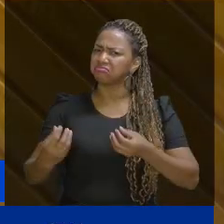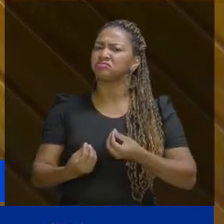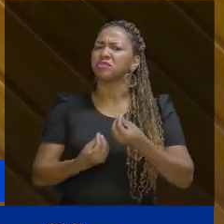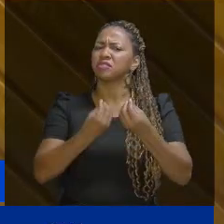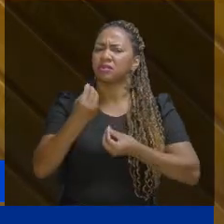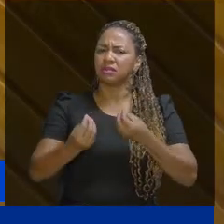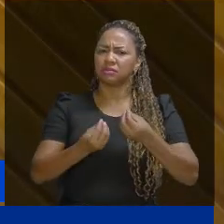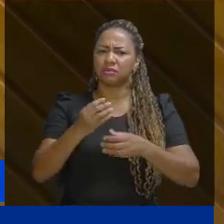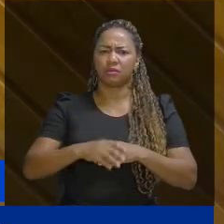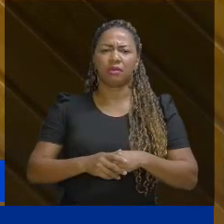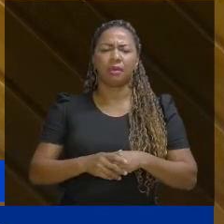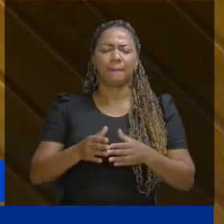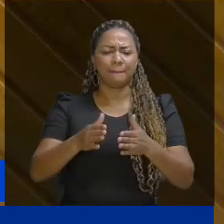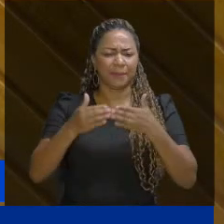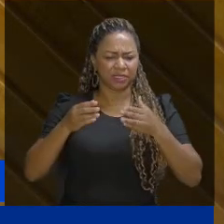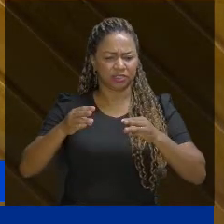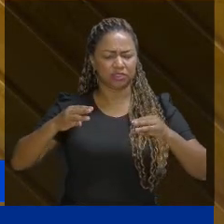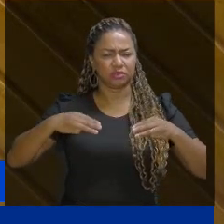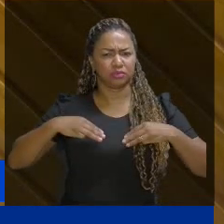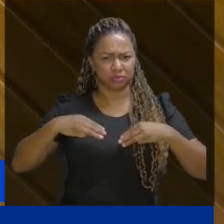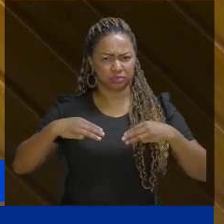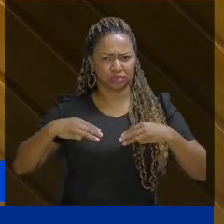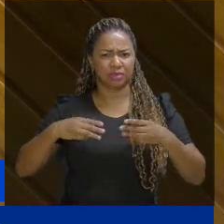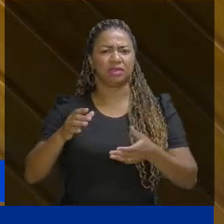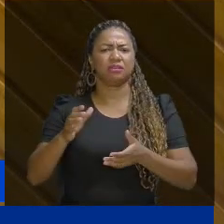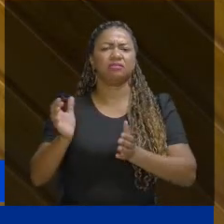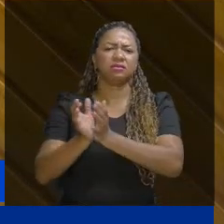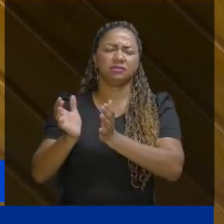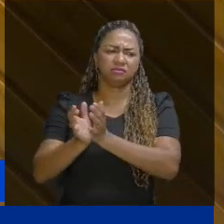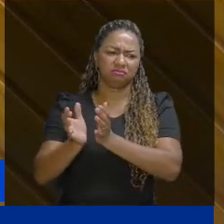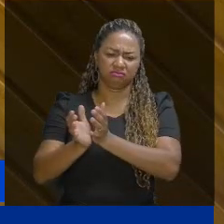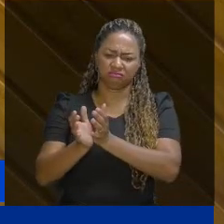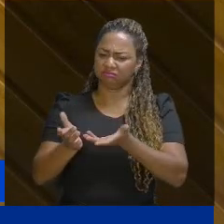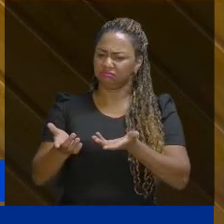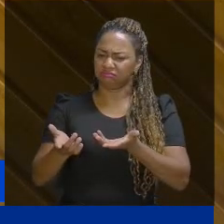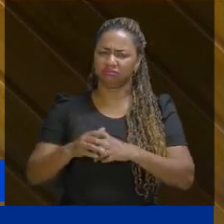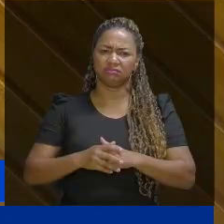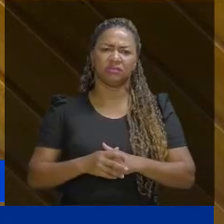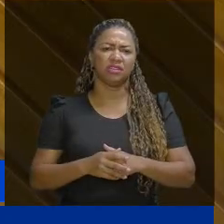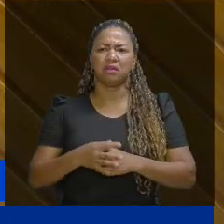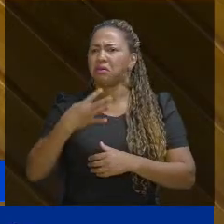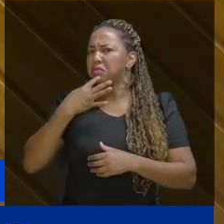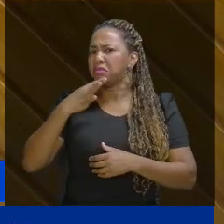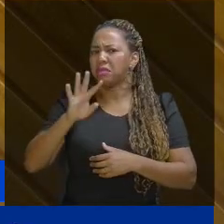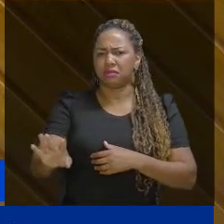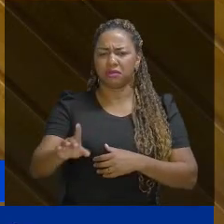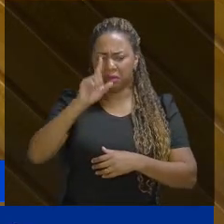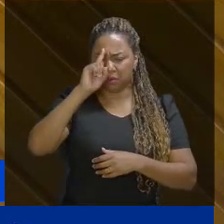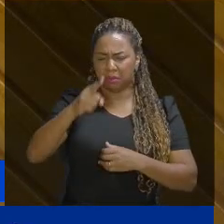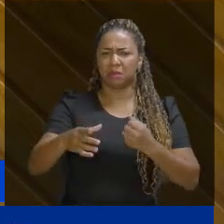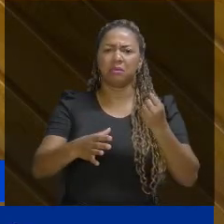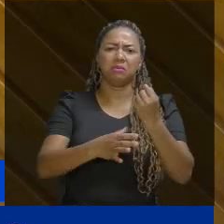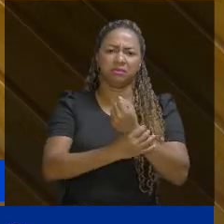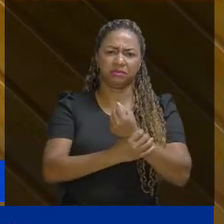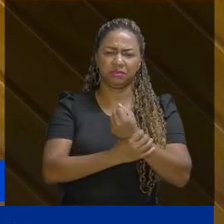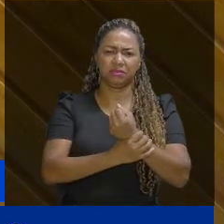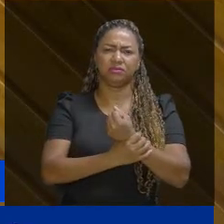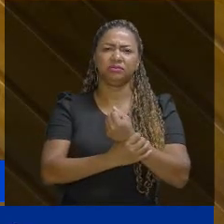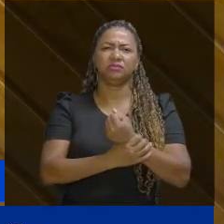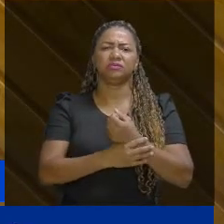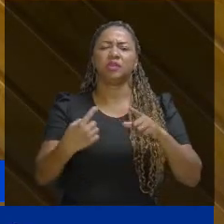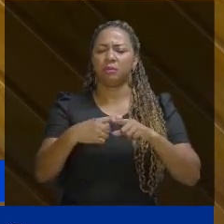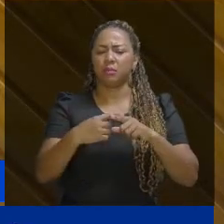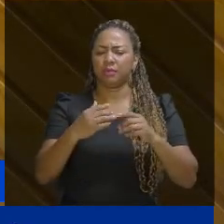dos pedidos de mérito da coligação era o não conhecimento do mandado de segurança